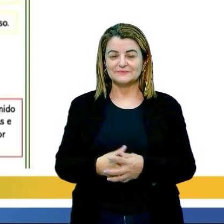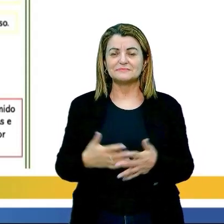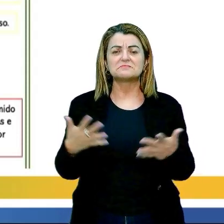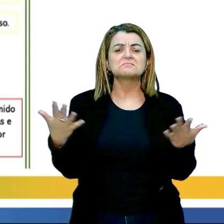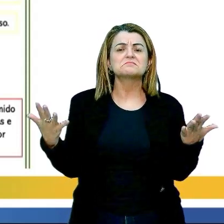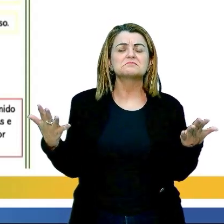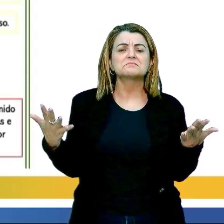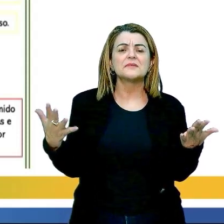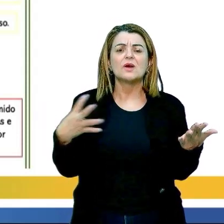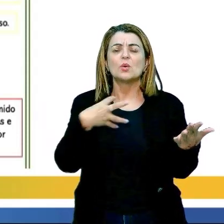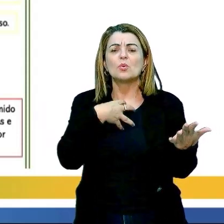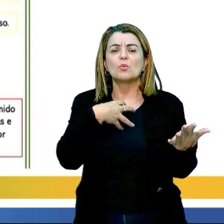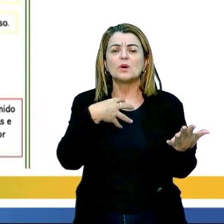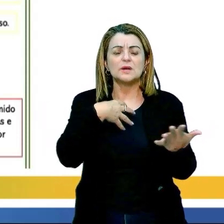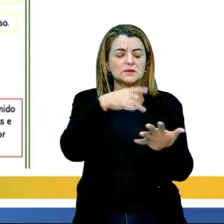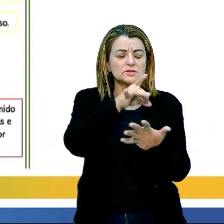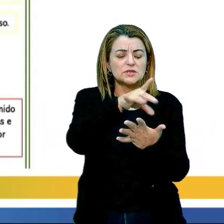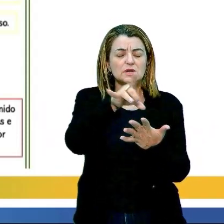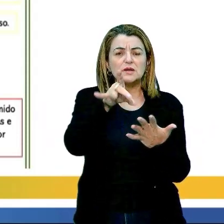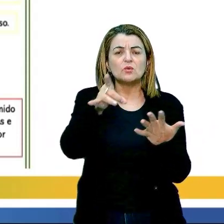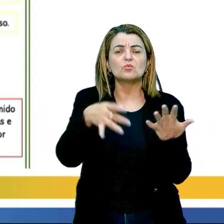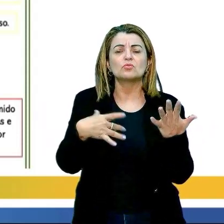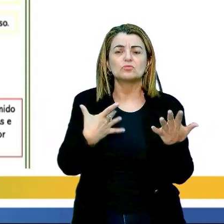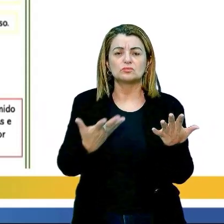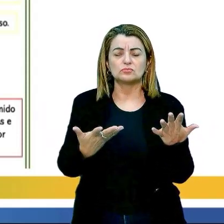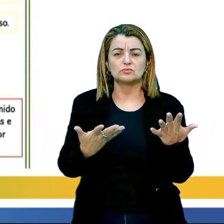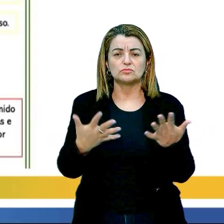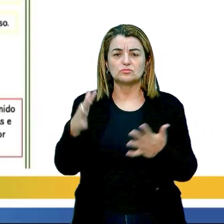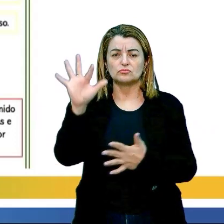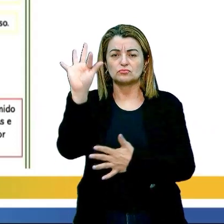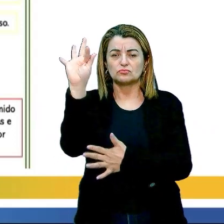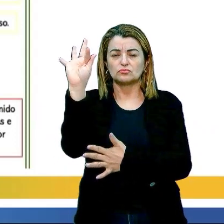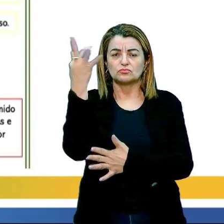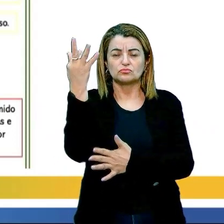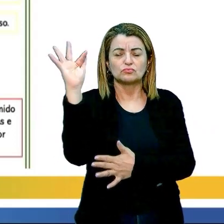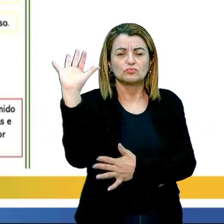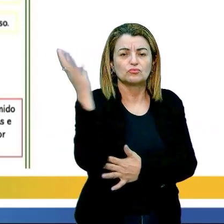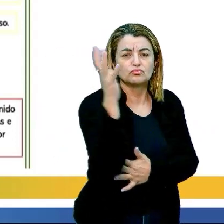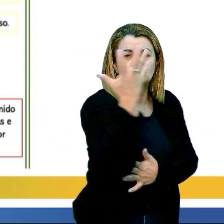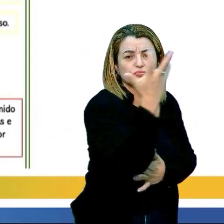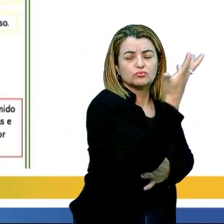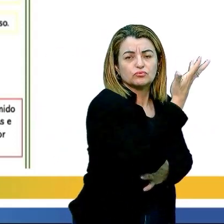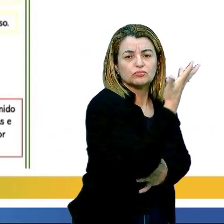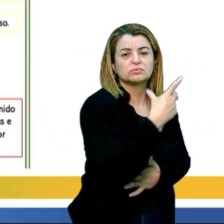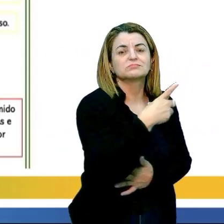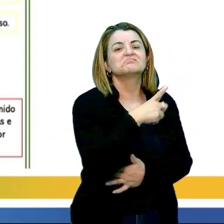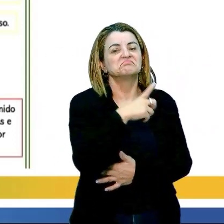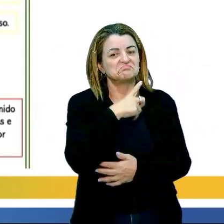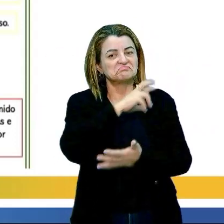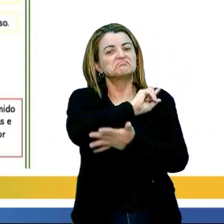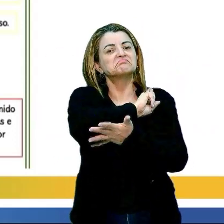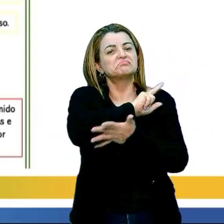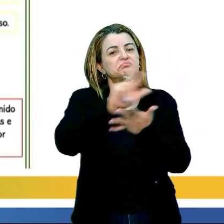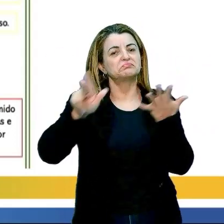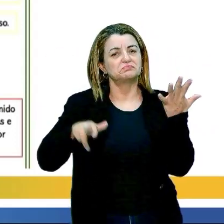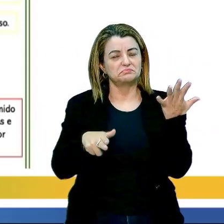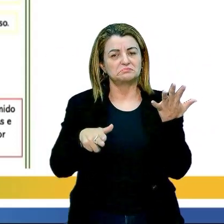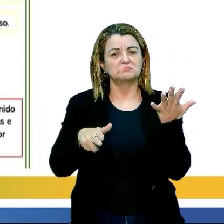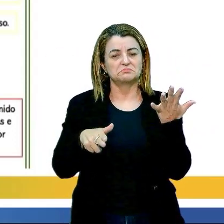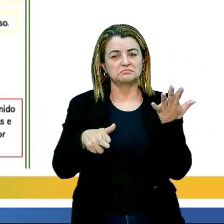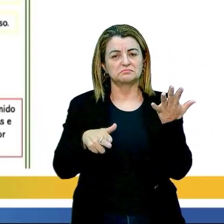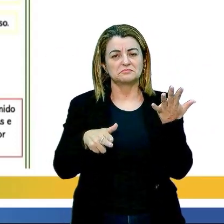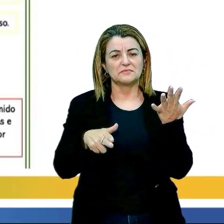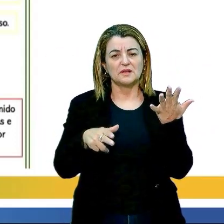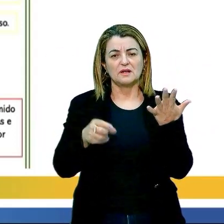Professor, e um pouquinho de característica de cada um. Floresta amazônica, muito biodiversa,